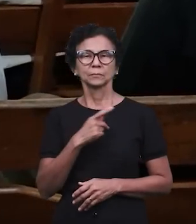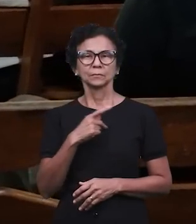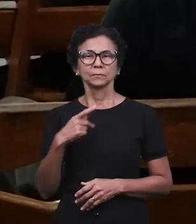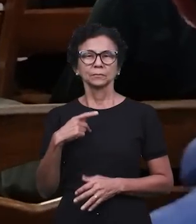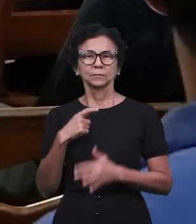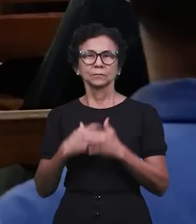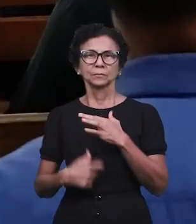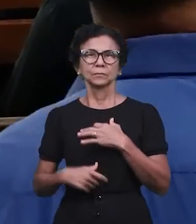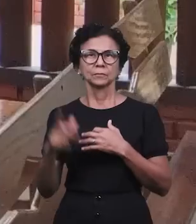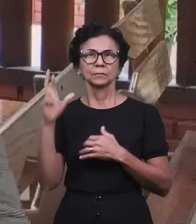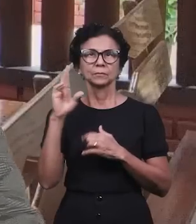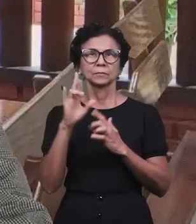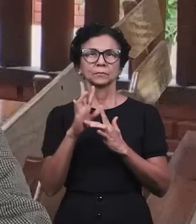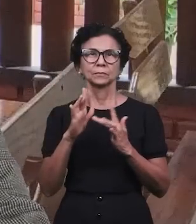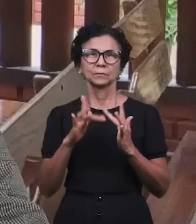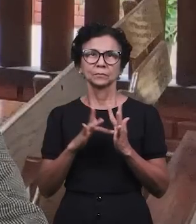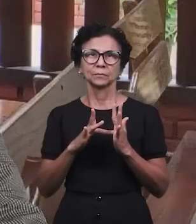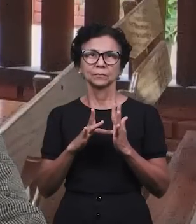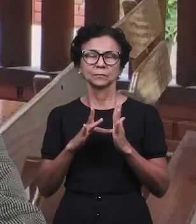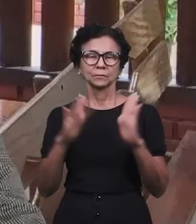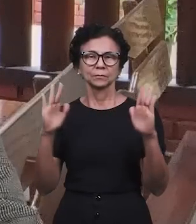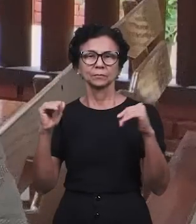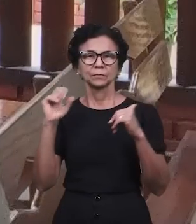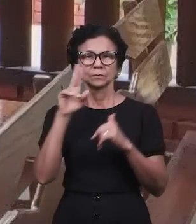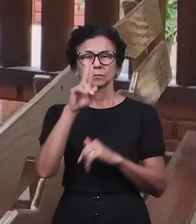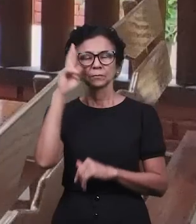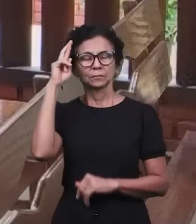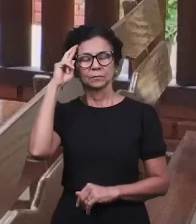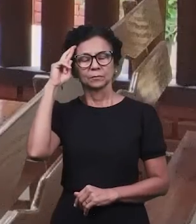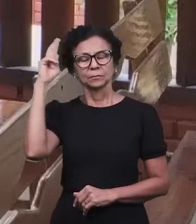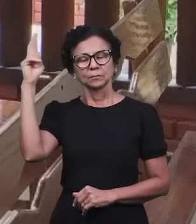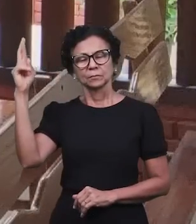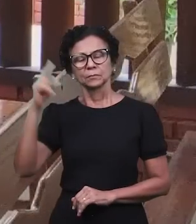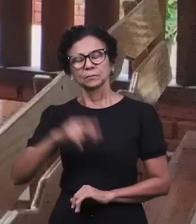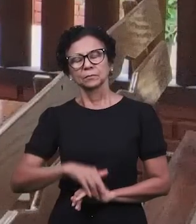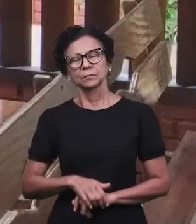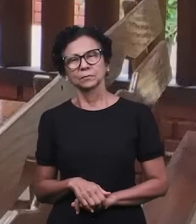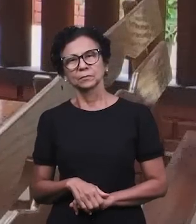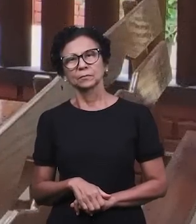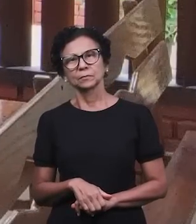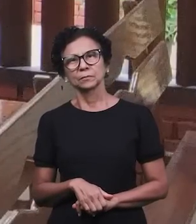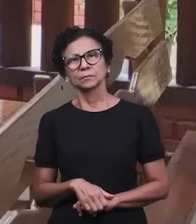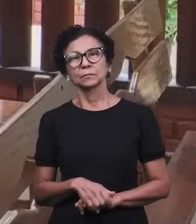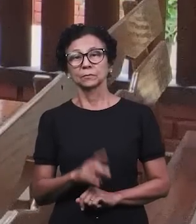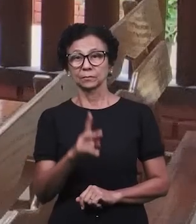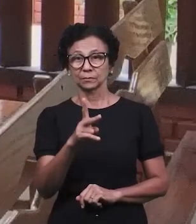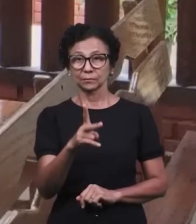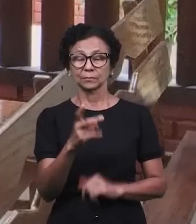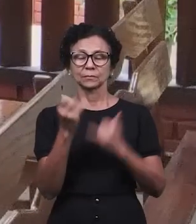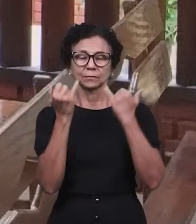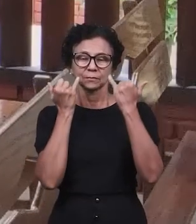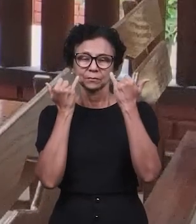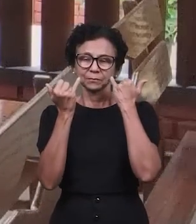a paz do Senhor Jesus. Louvado seja o nome do nosso Deus. Ainda seguiremos com mais